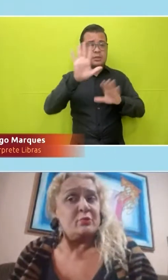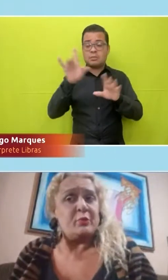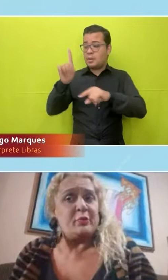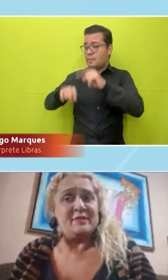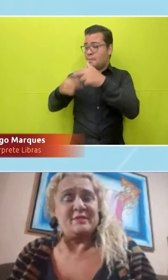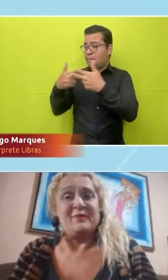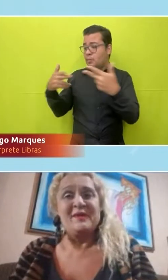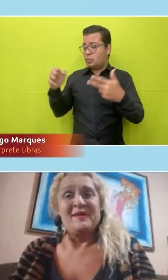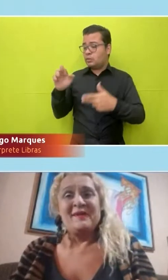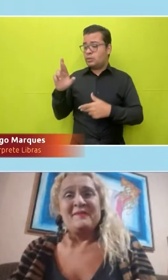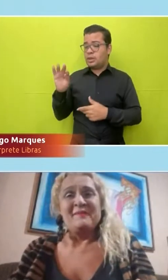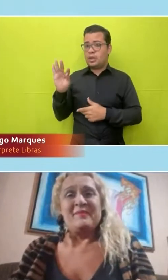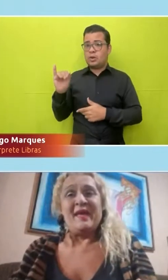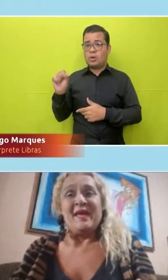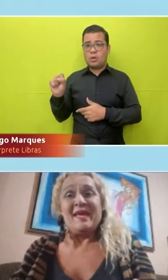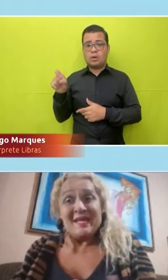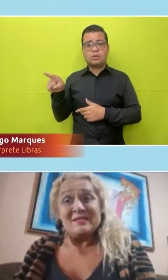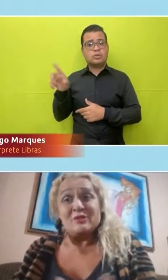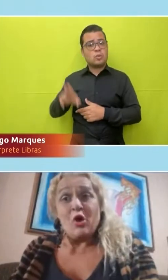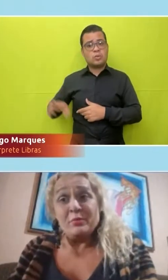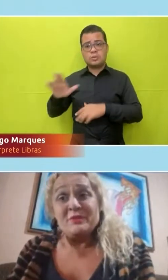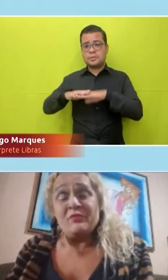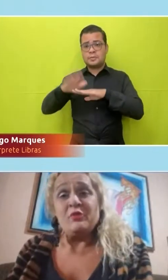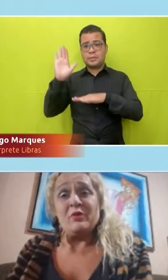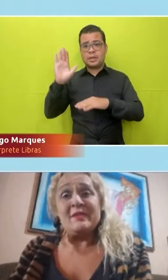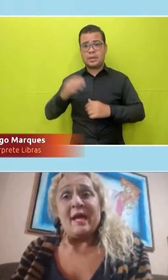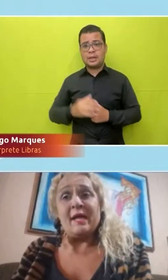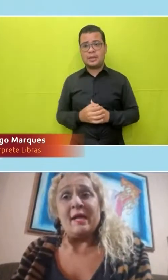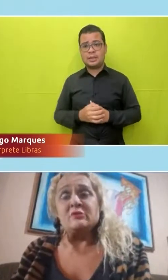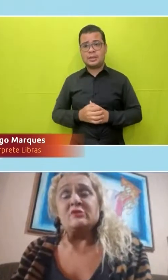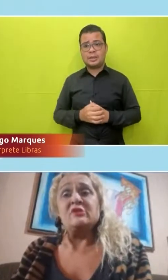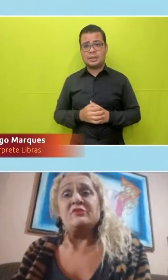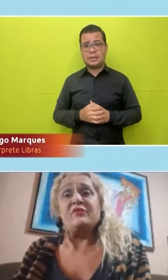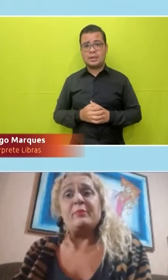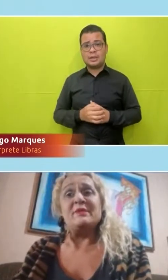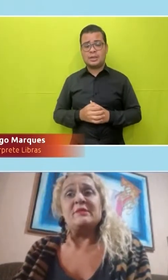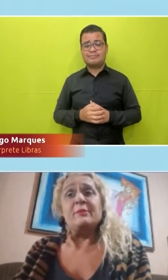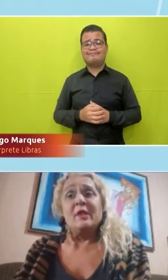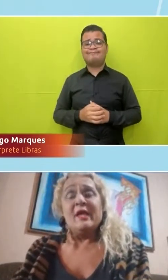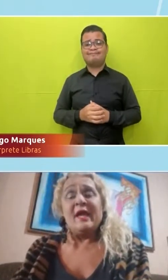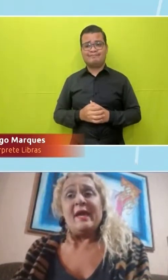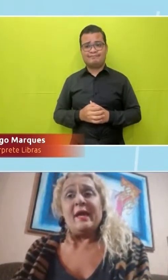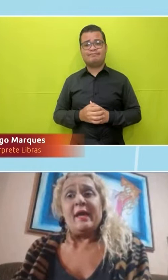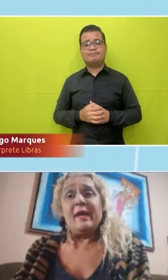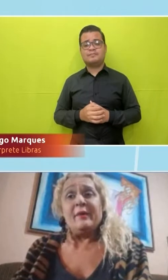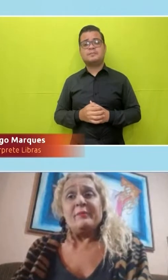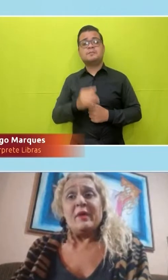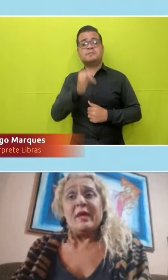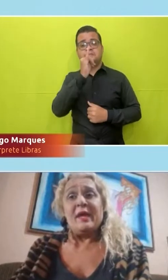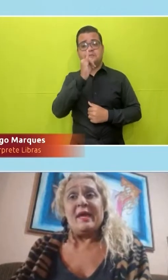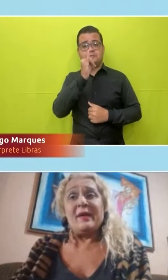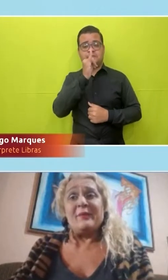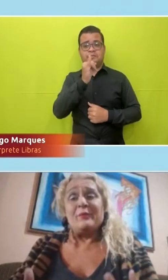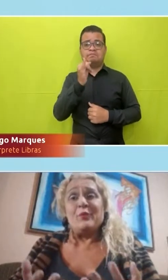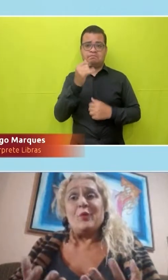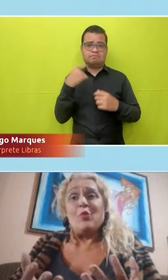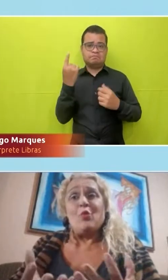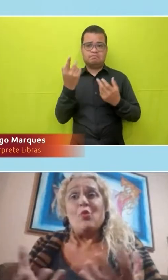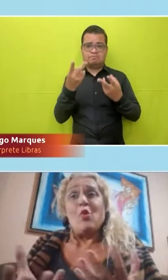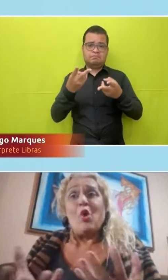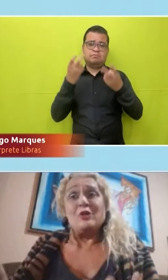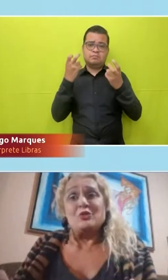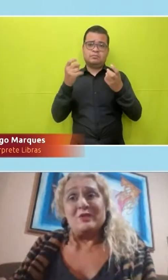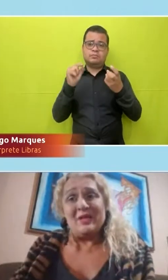essa população. Né? E esses corpos são violentados. A gente vê, por exemplo, é, é, é,